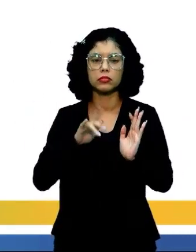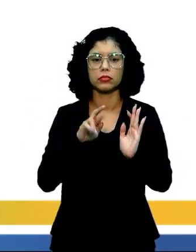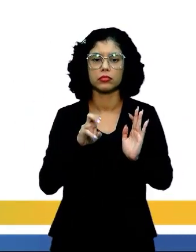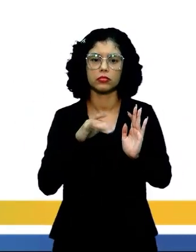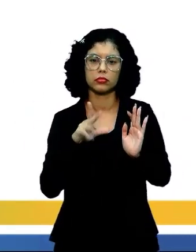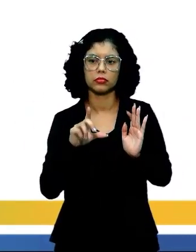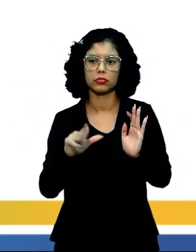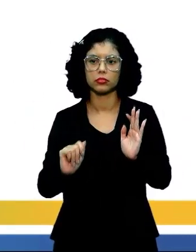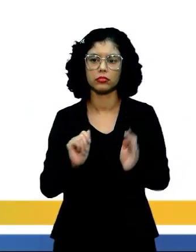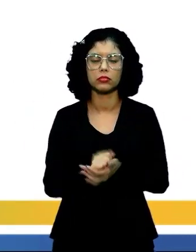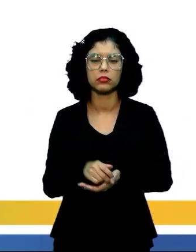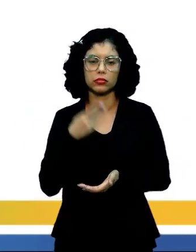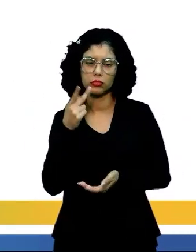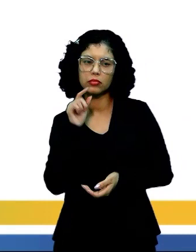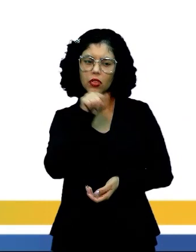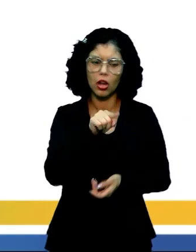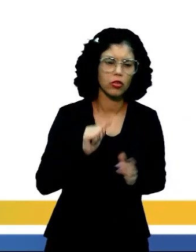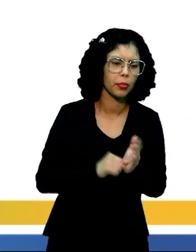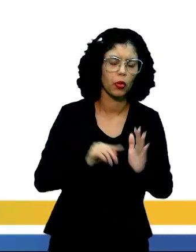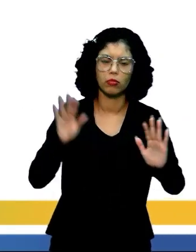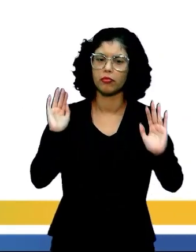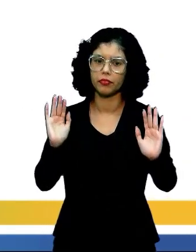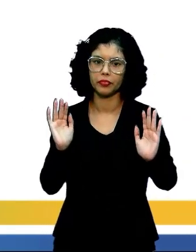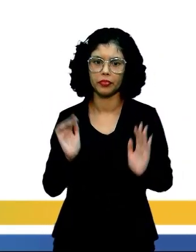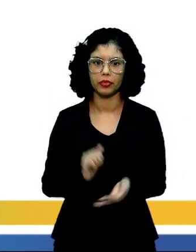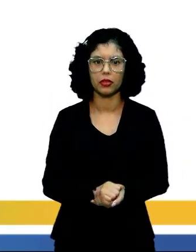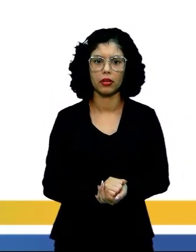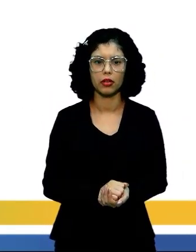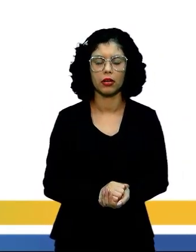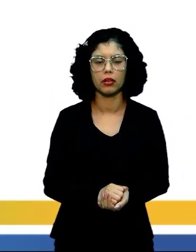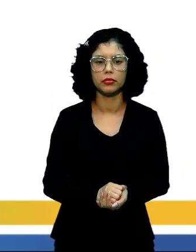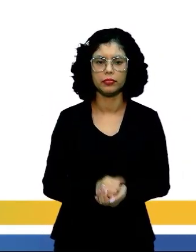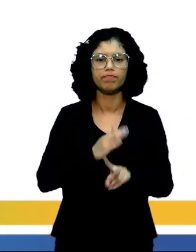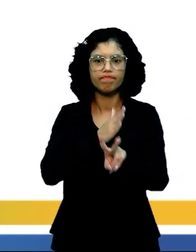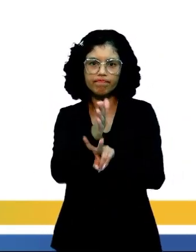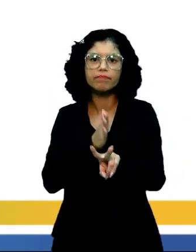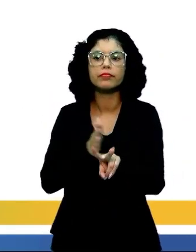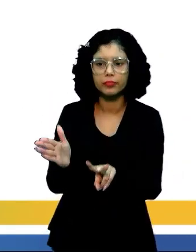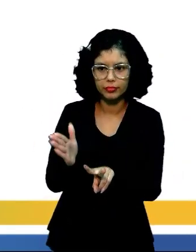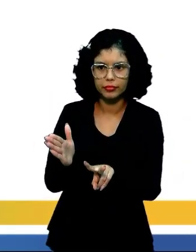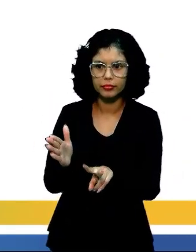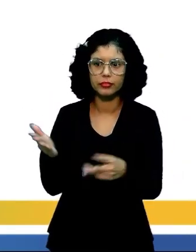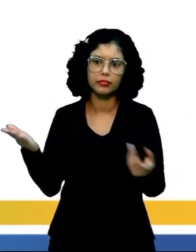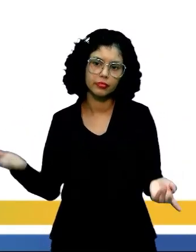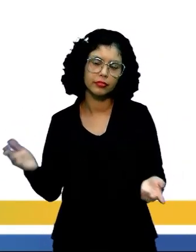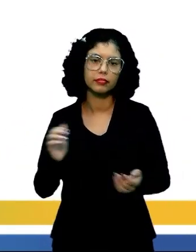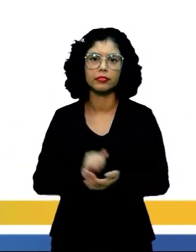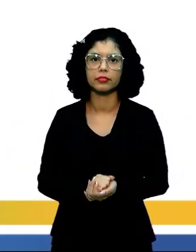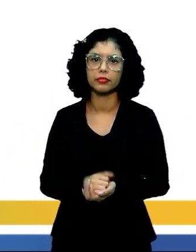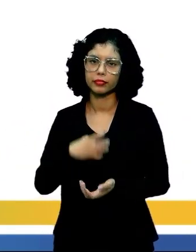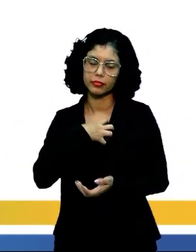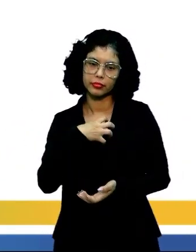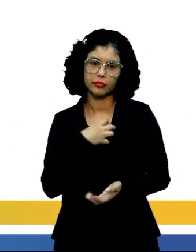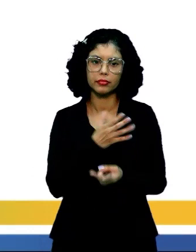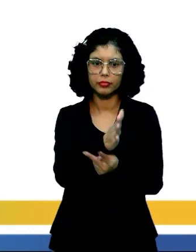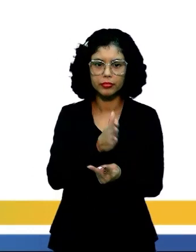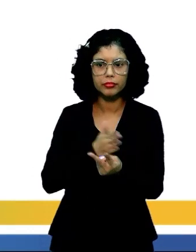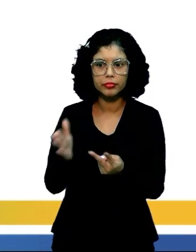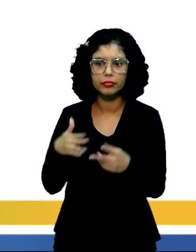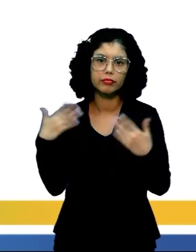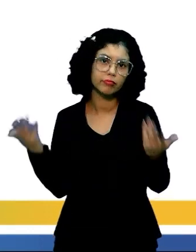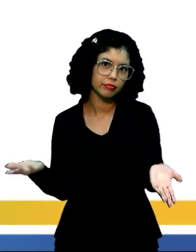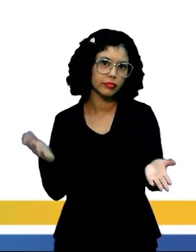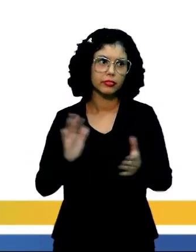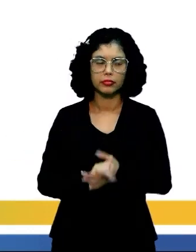uma legitimação, dizendo, é isso e ponto. Ou eu tenho uma ambiguidade, quer dizer, uma diversidade ali de sentido, dupla